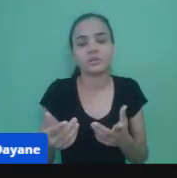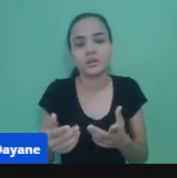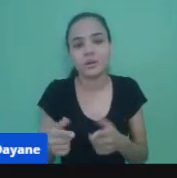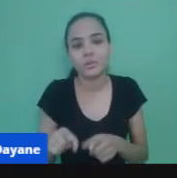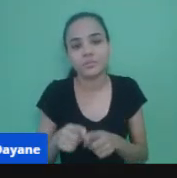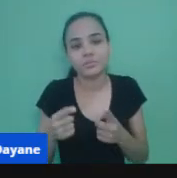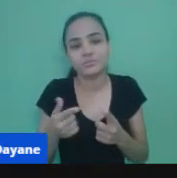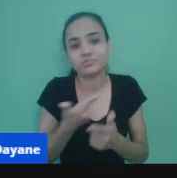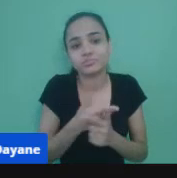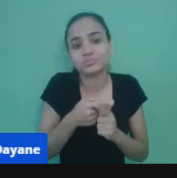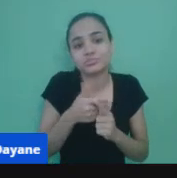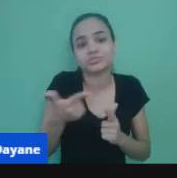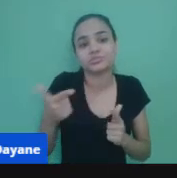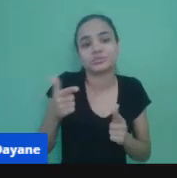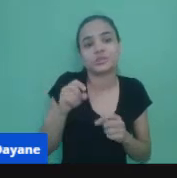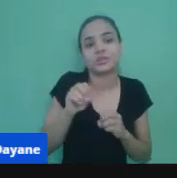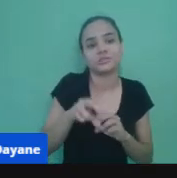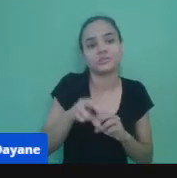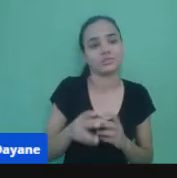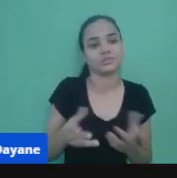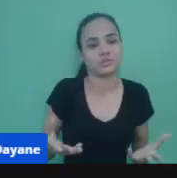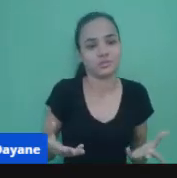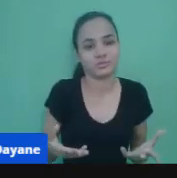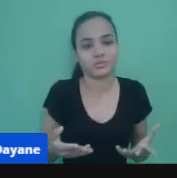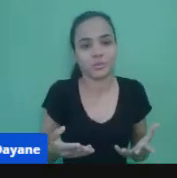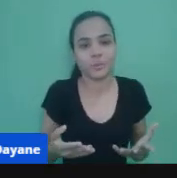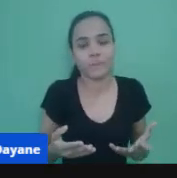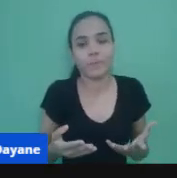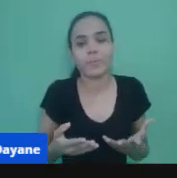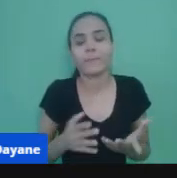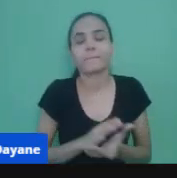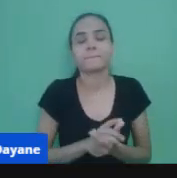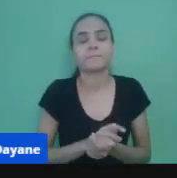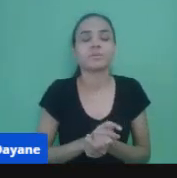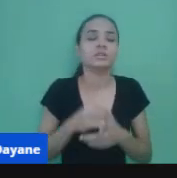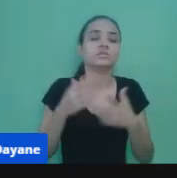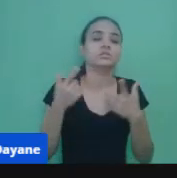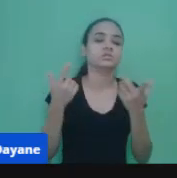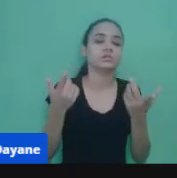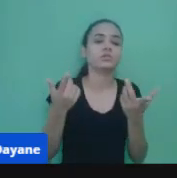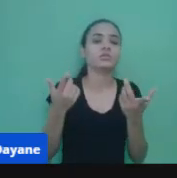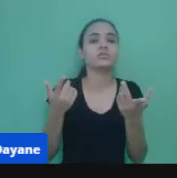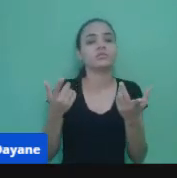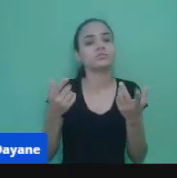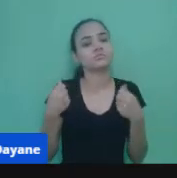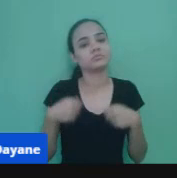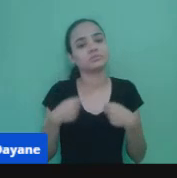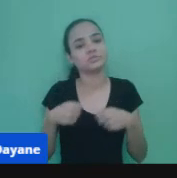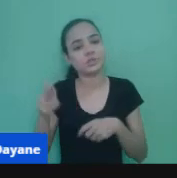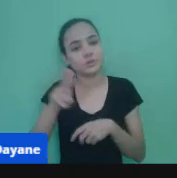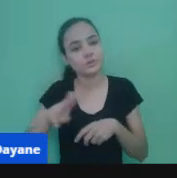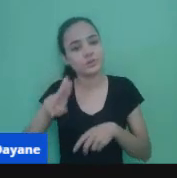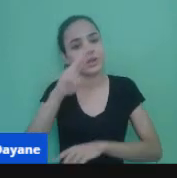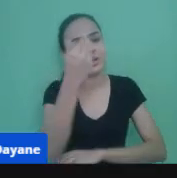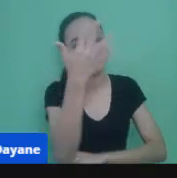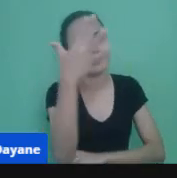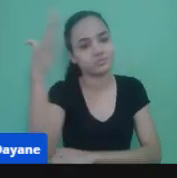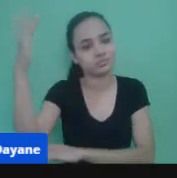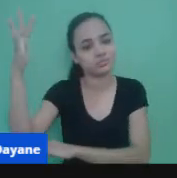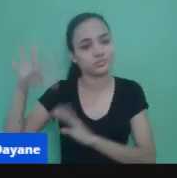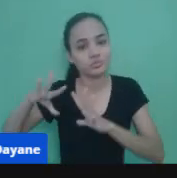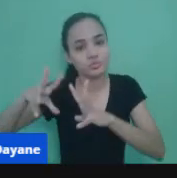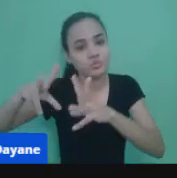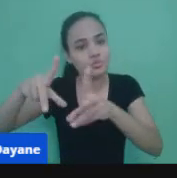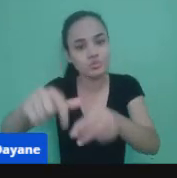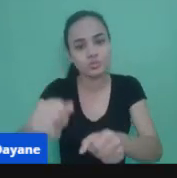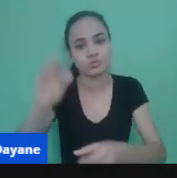seja considerado, em que a gente faça parte, tudo que tem nele, né, está interligado. Precisamos romper um